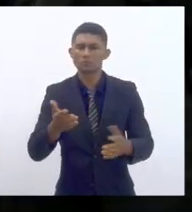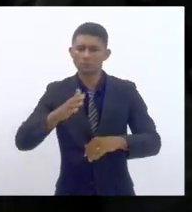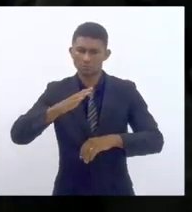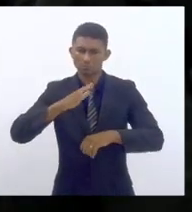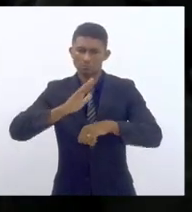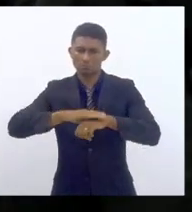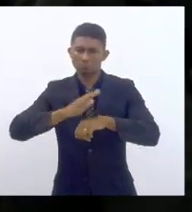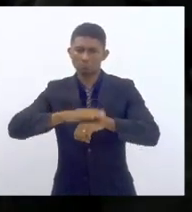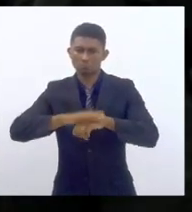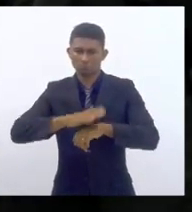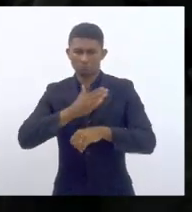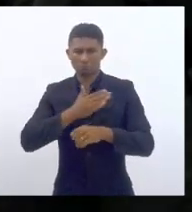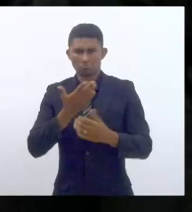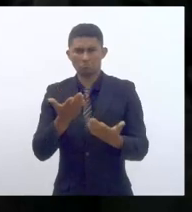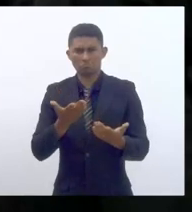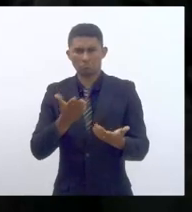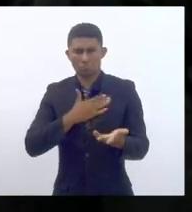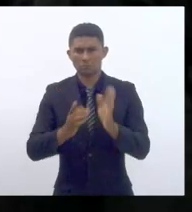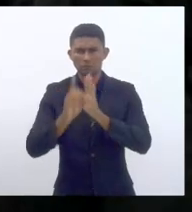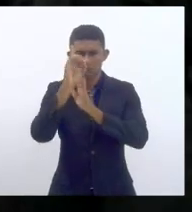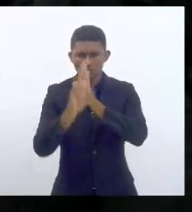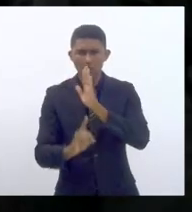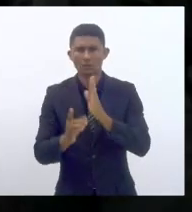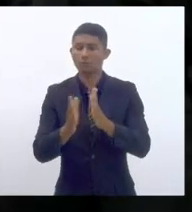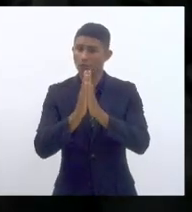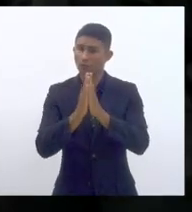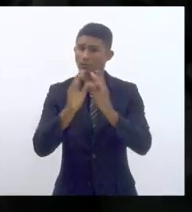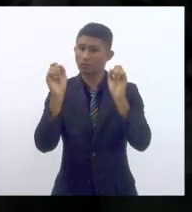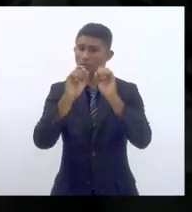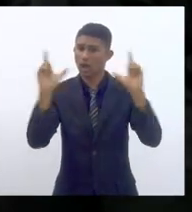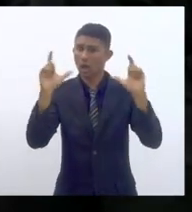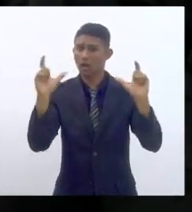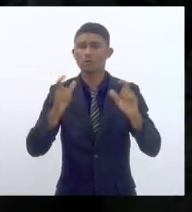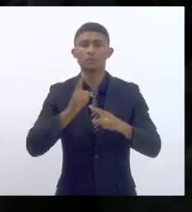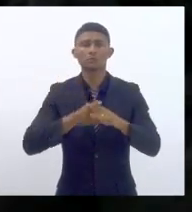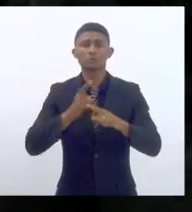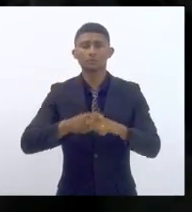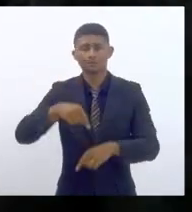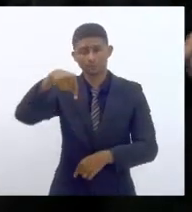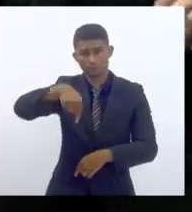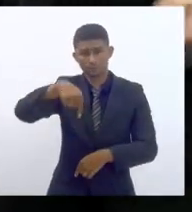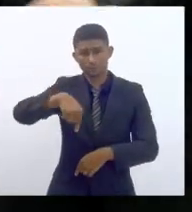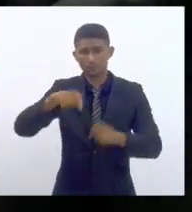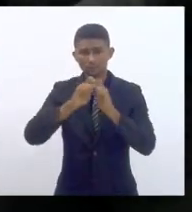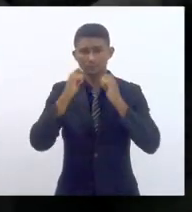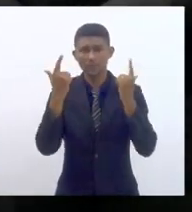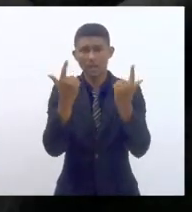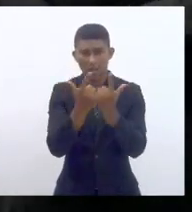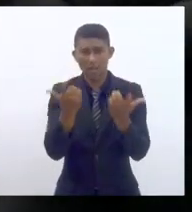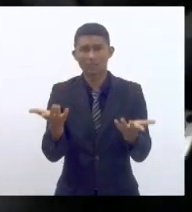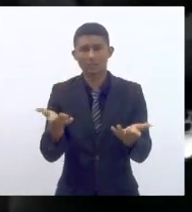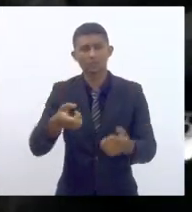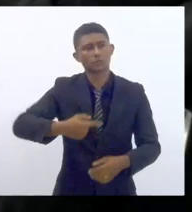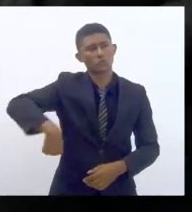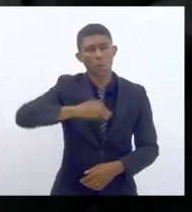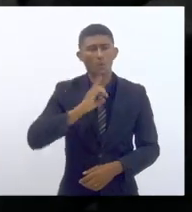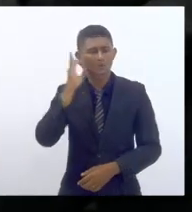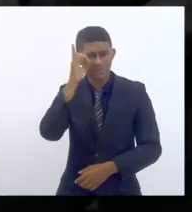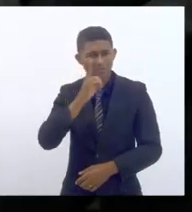eu peço o senhor uma atenção, porque não é de hoje que essa casa, que os nós parlamentares não estamos